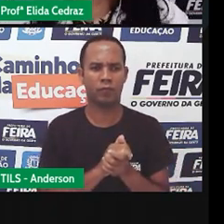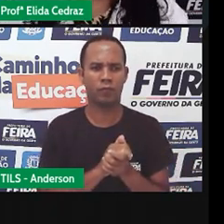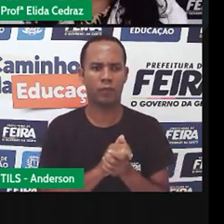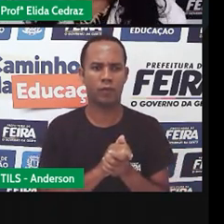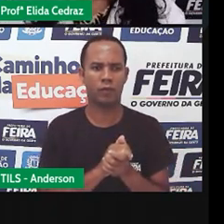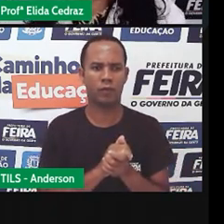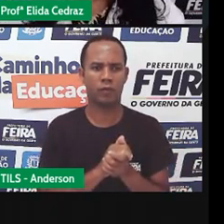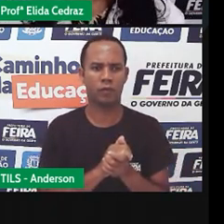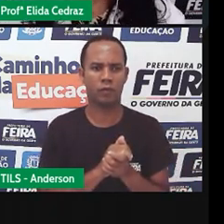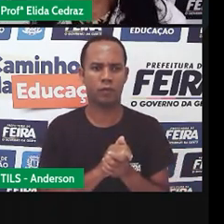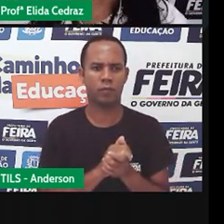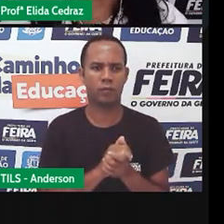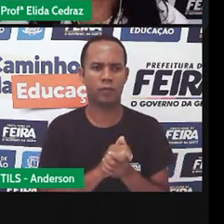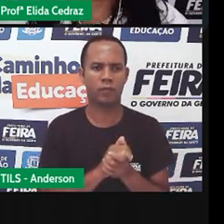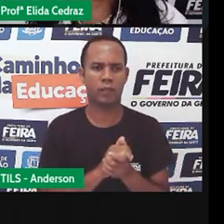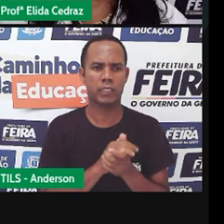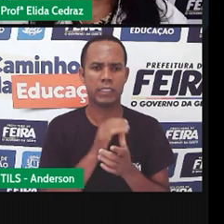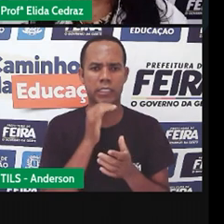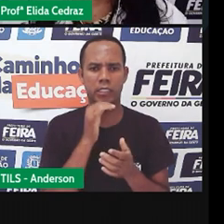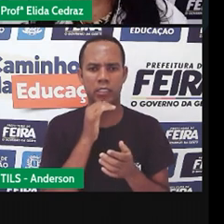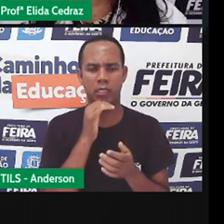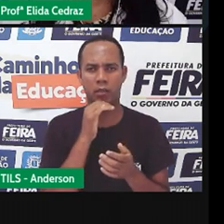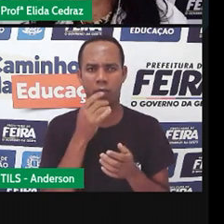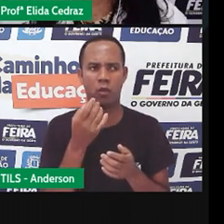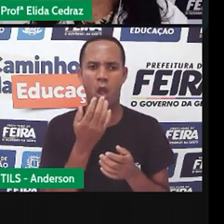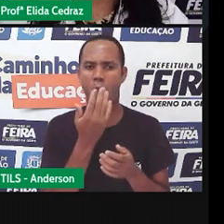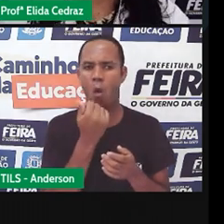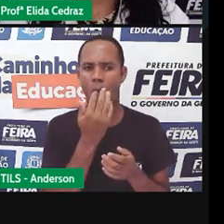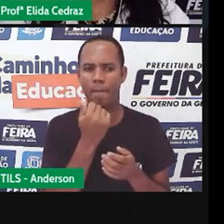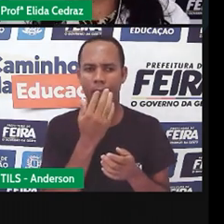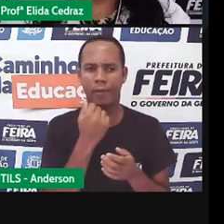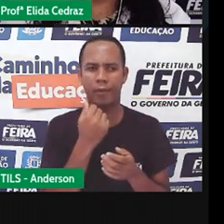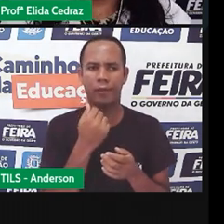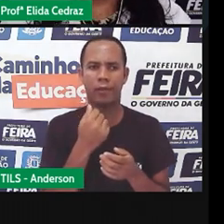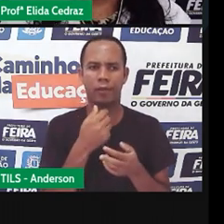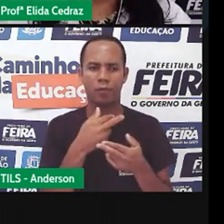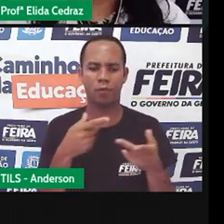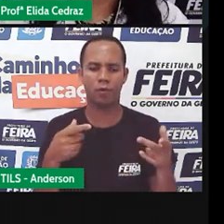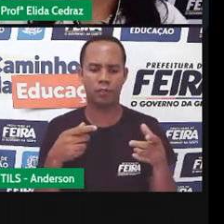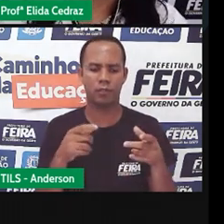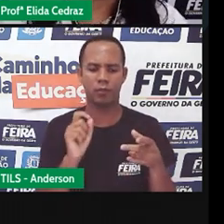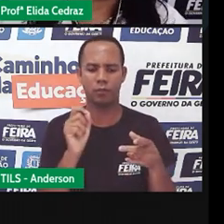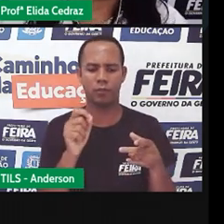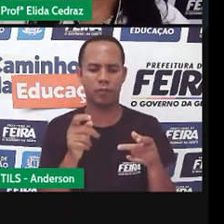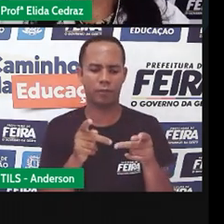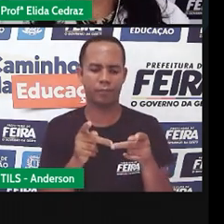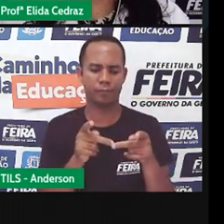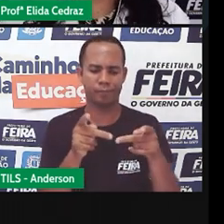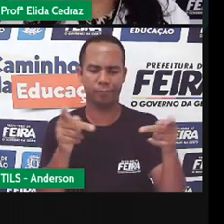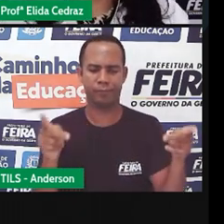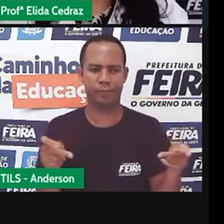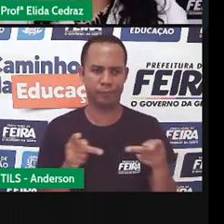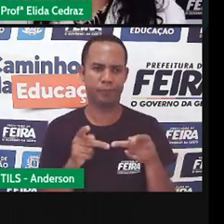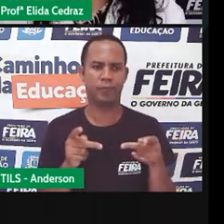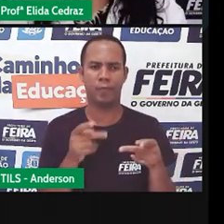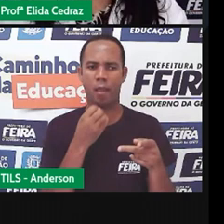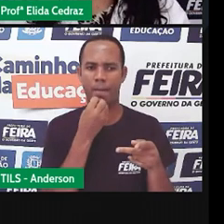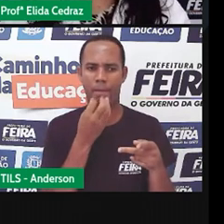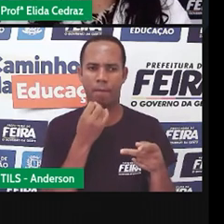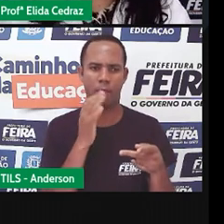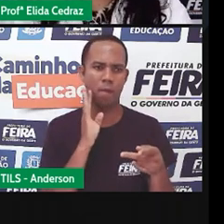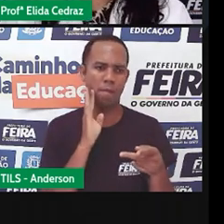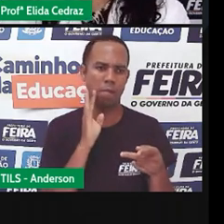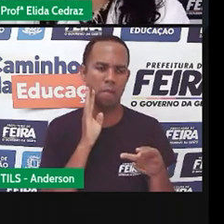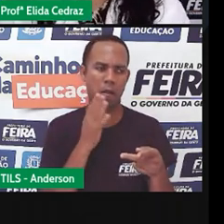de comer alguma coisa que lembre um triângulo? Eu gosto. Eu amo pizza. Então,